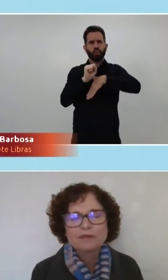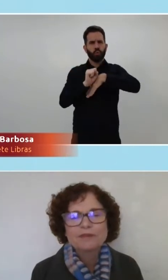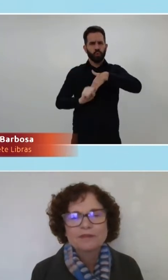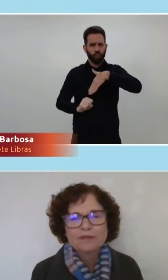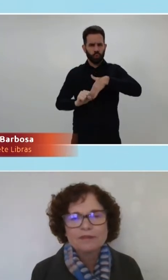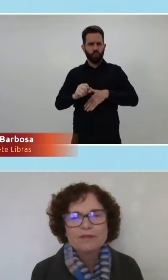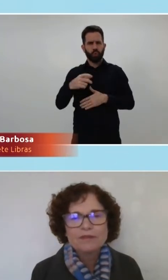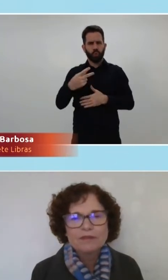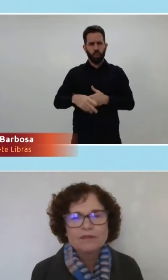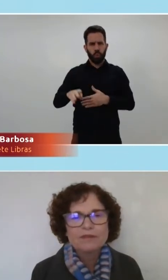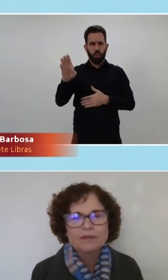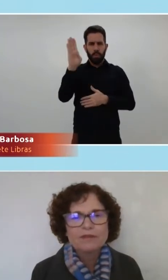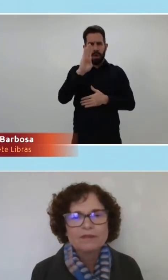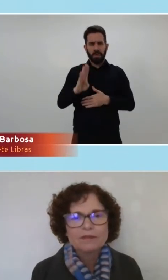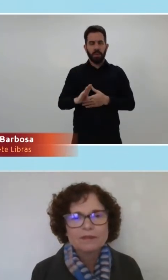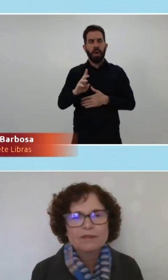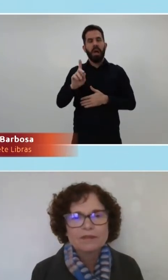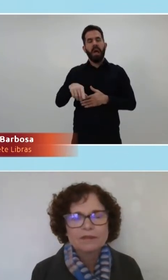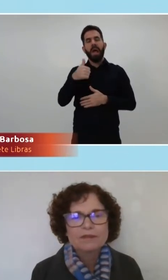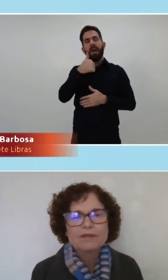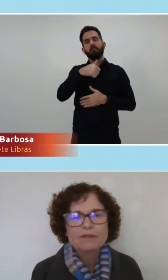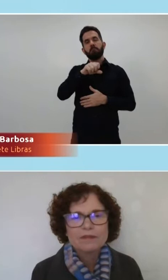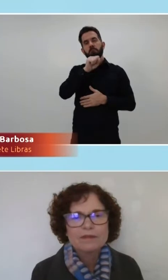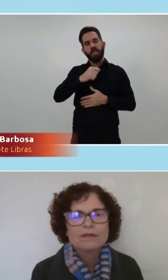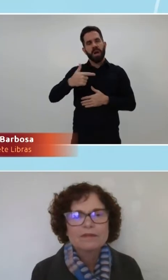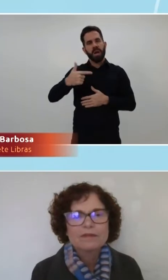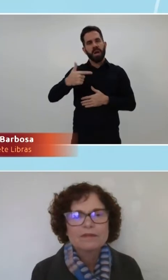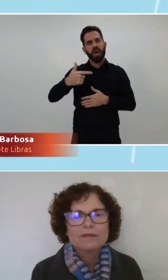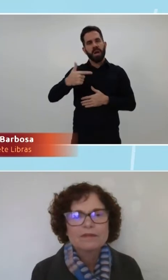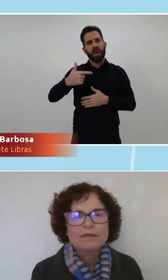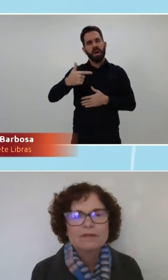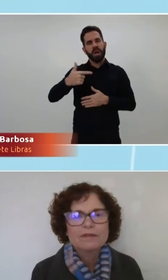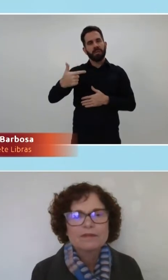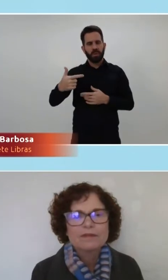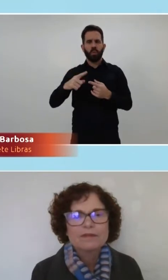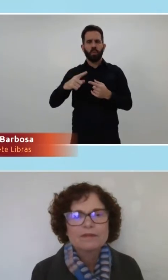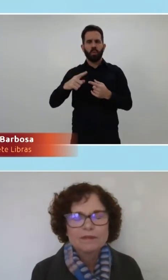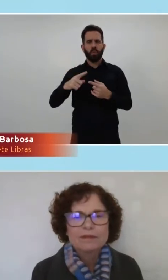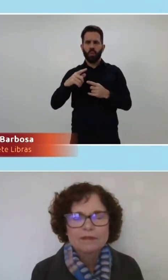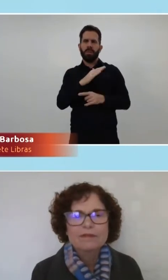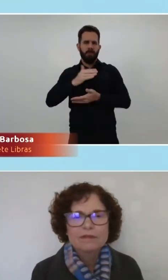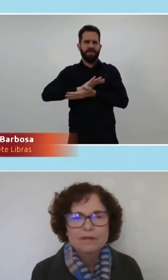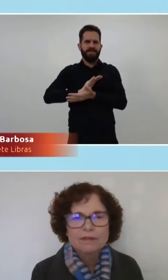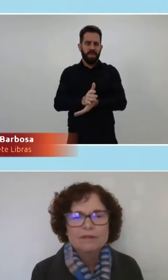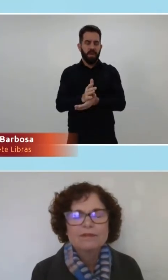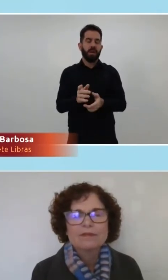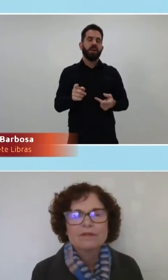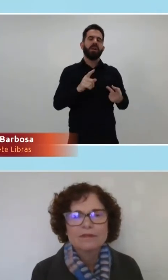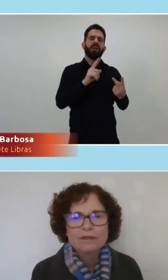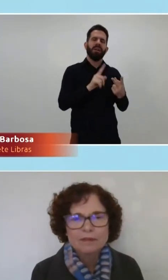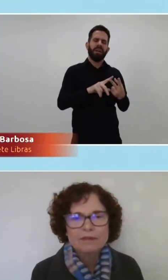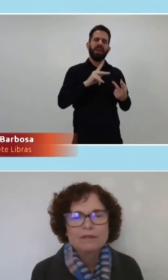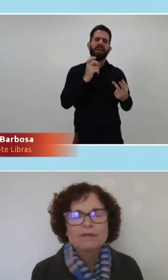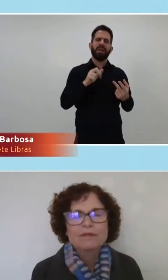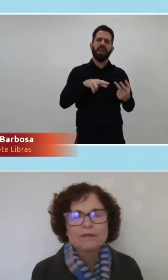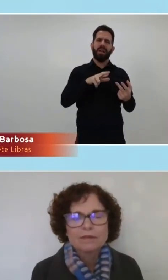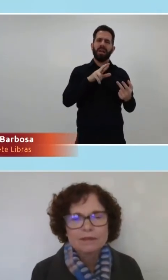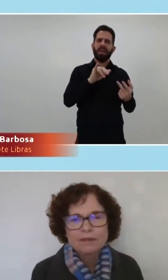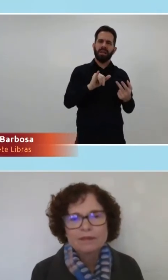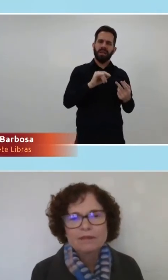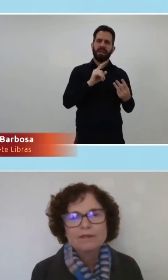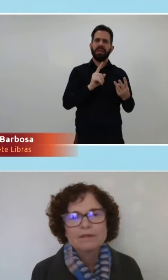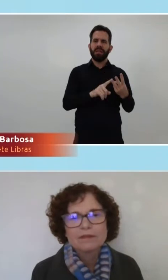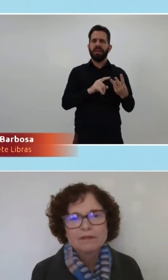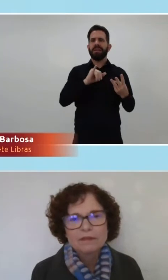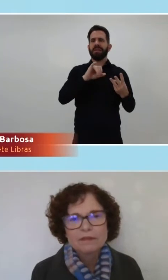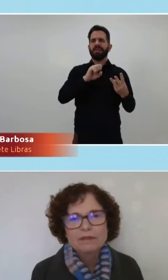amiga. Também temos o caso do menino Henry, temos antigos, né, Isabela Nardoni, enfim, podemos citar vários aí,